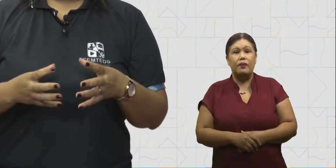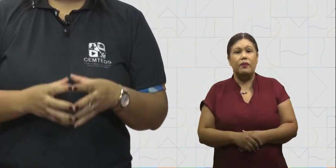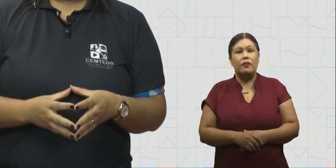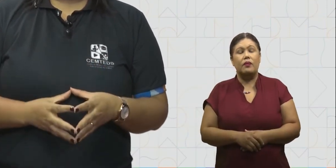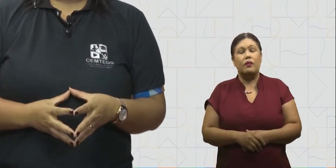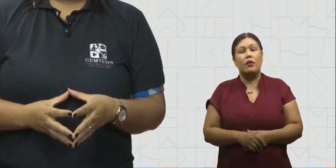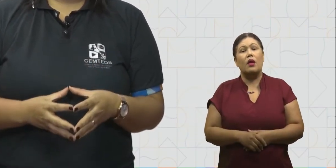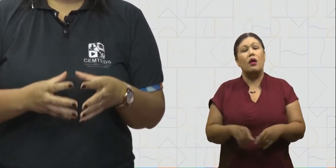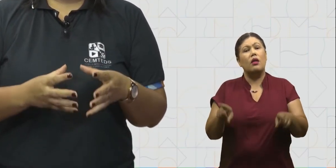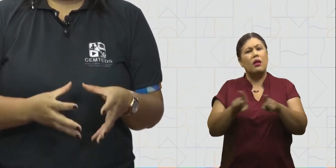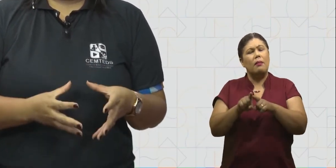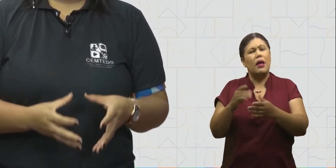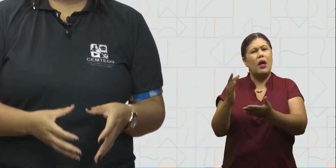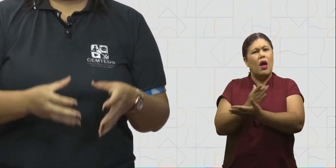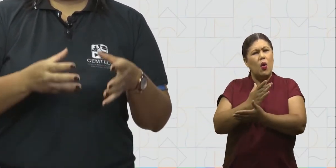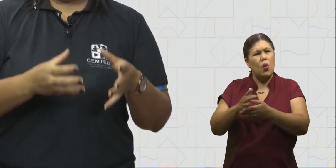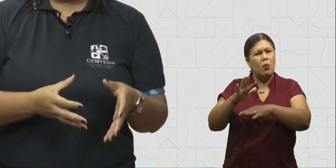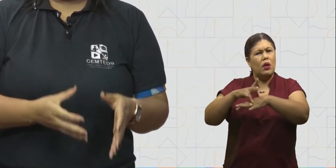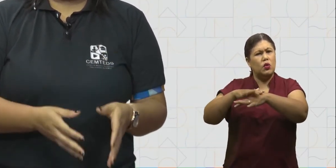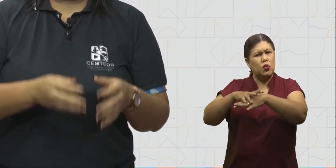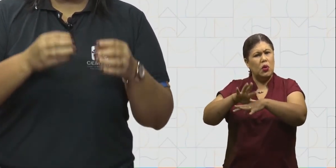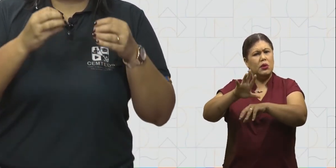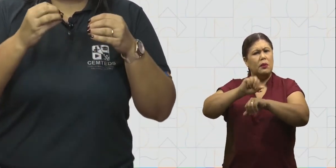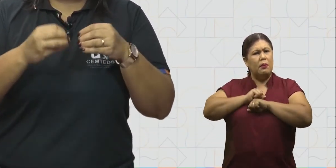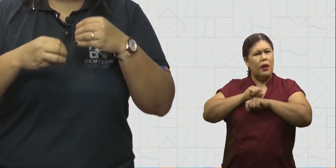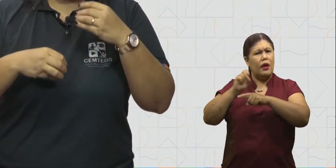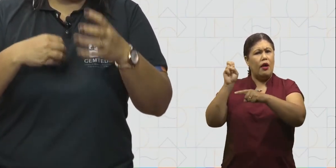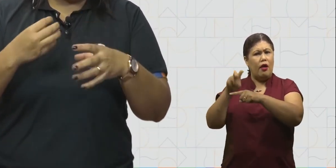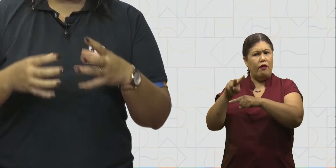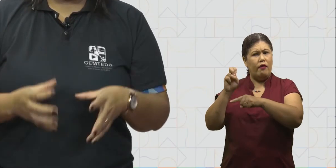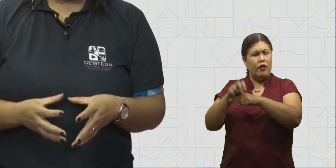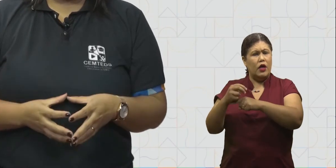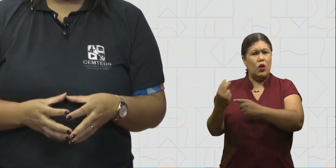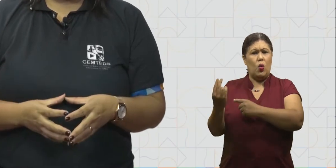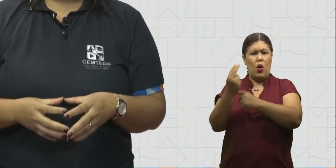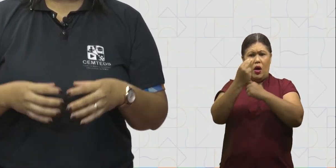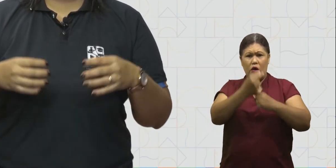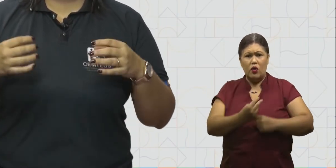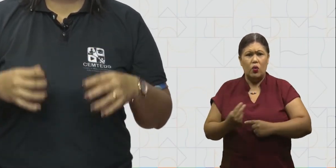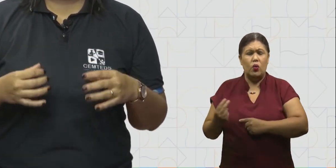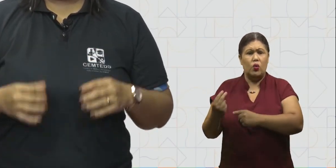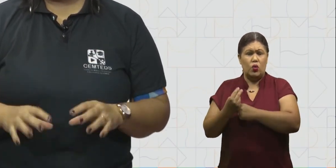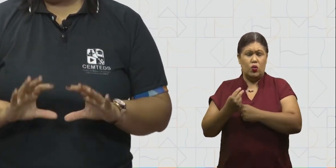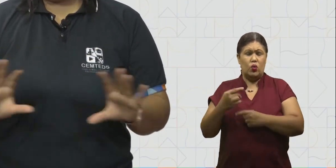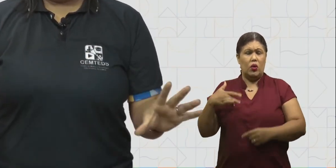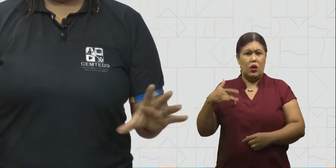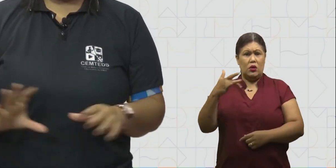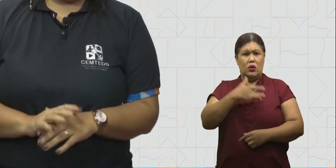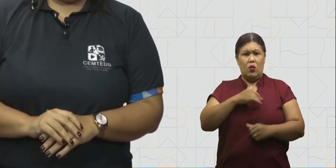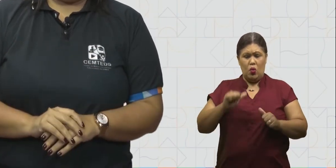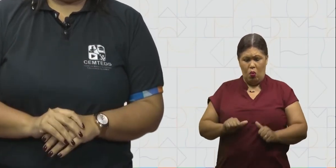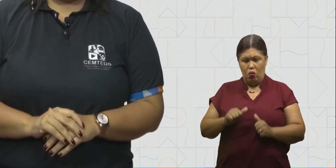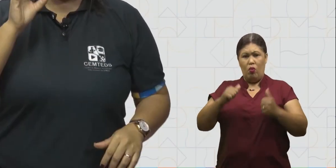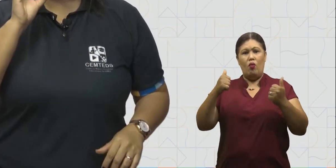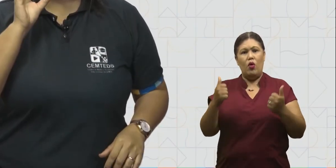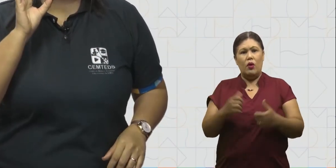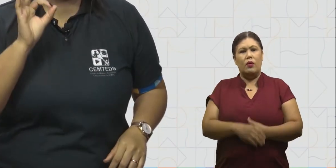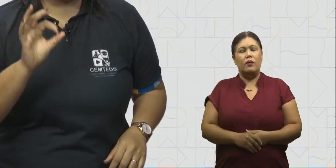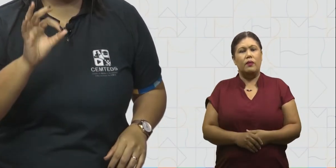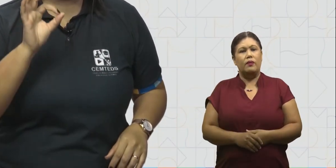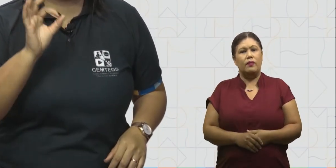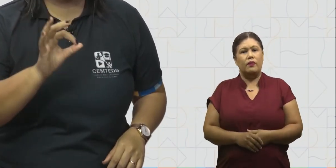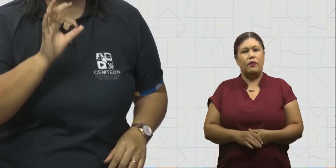disso, infecções com vírus benéficos podem auxiliar o corpo humano a se proteger contra doenças. A